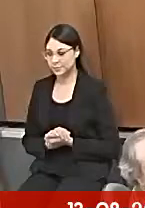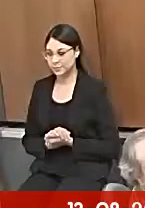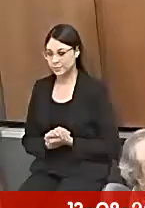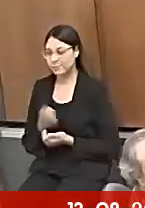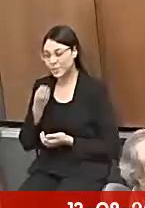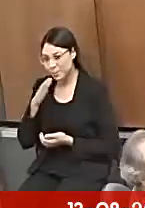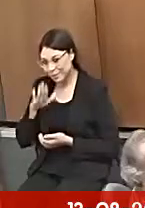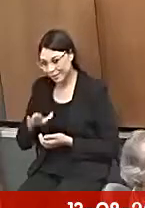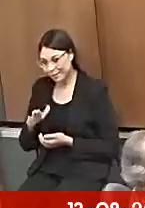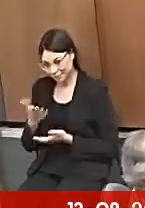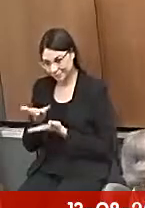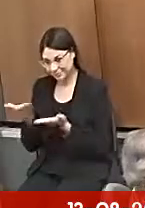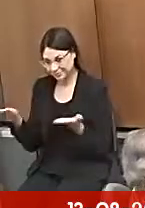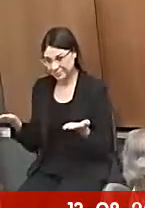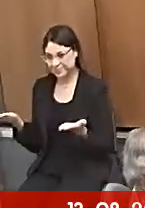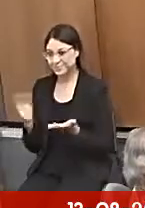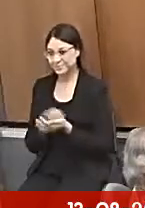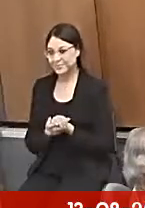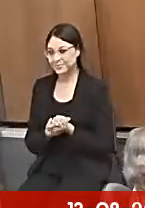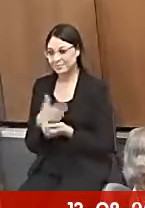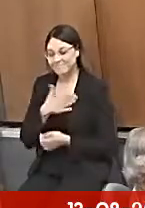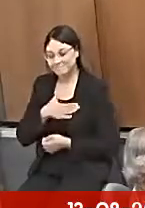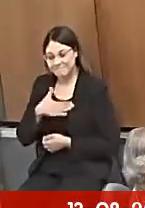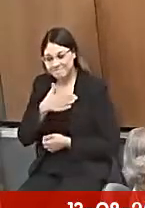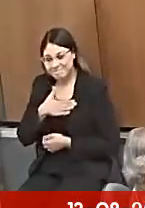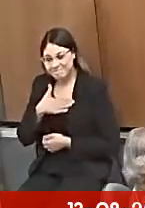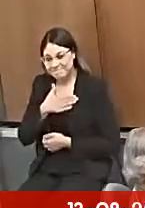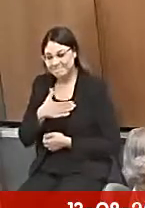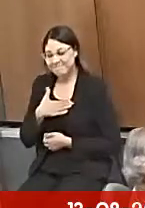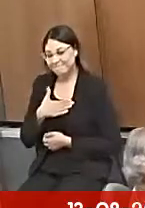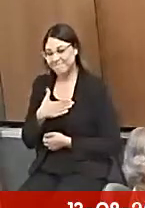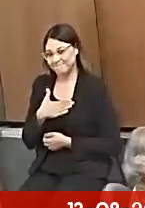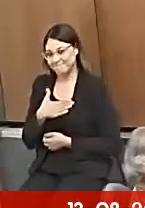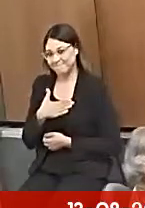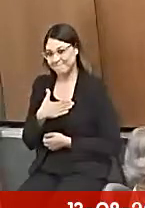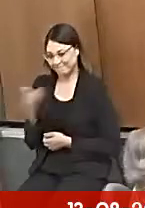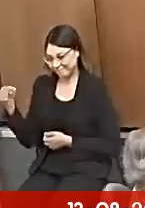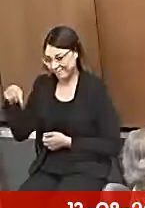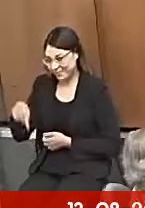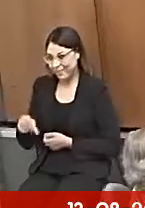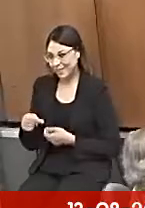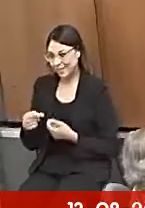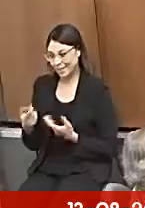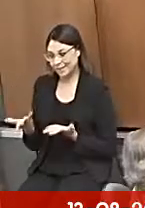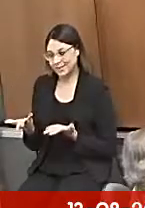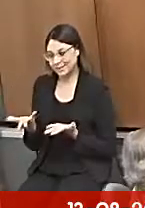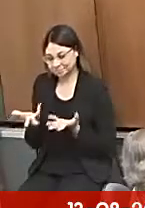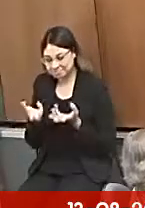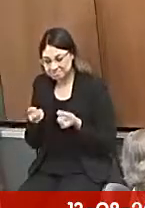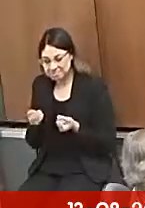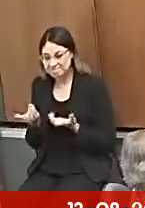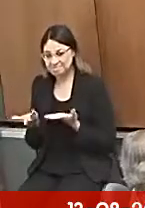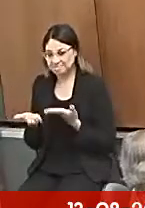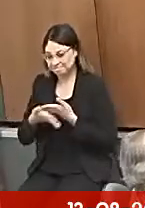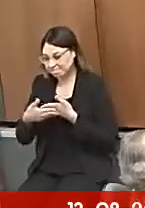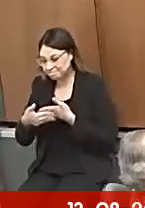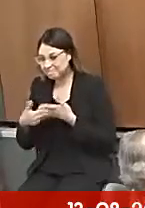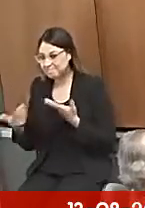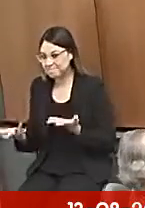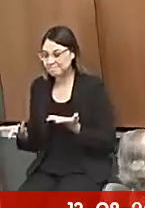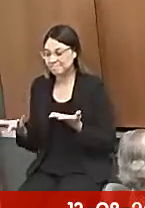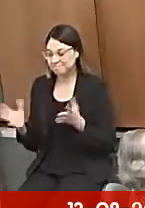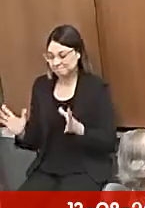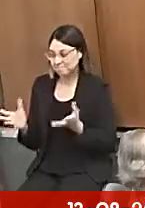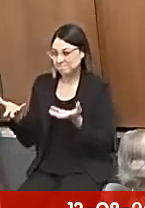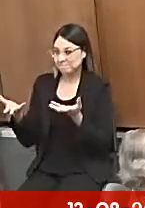boa tarde a todos é é um prazer muito grande pra gente está aqui hoje recebendo essa homenagem porque eu